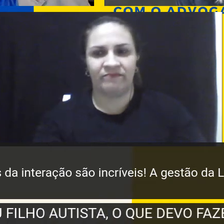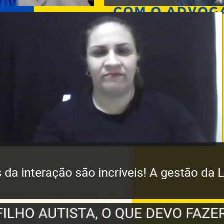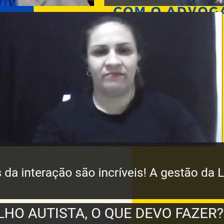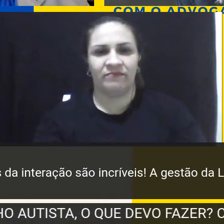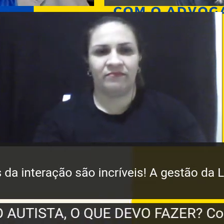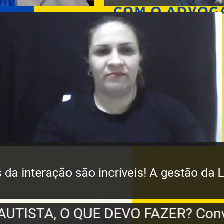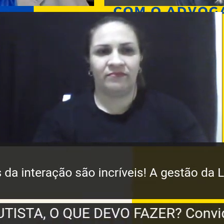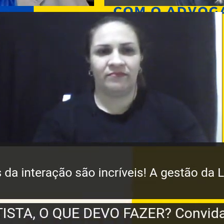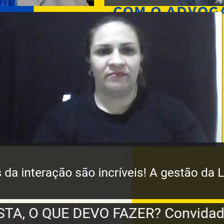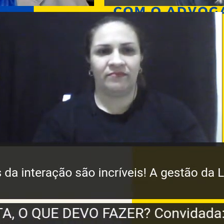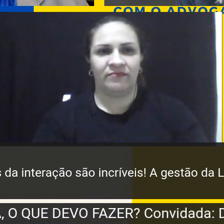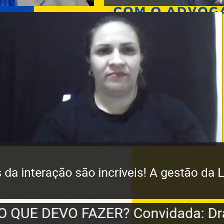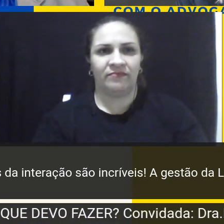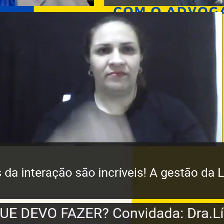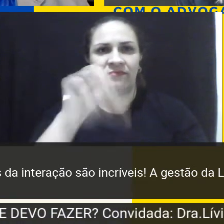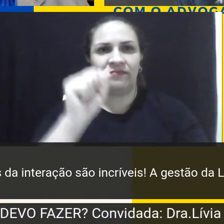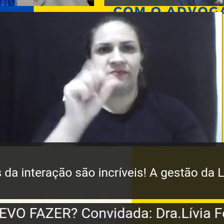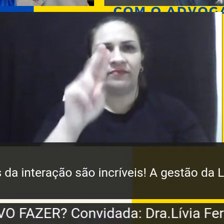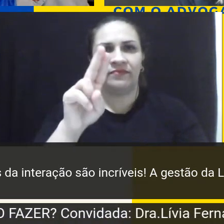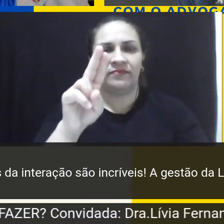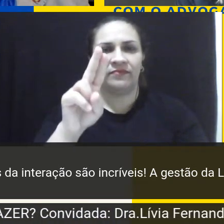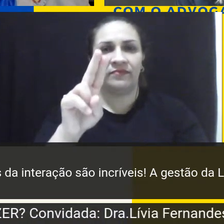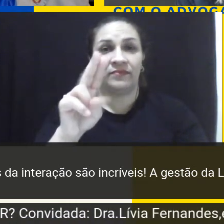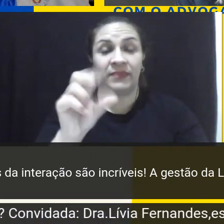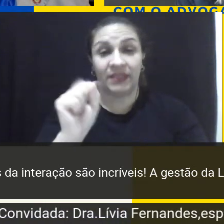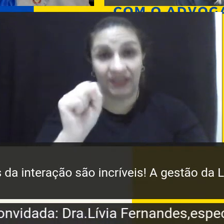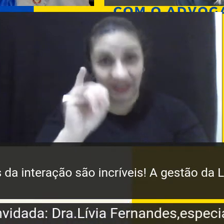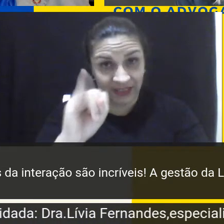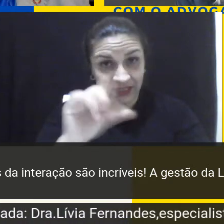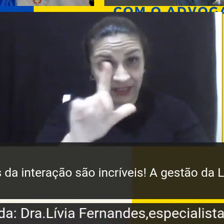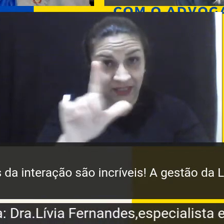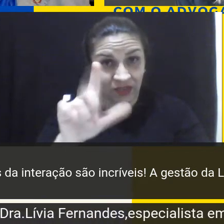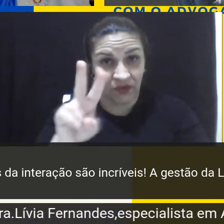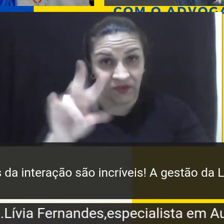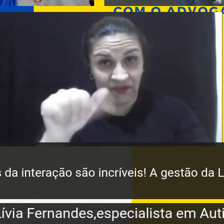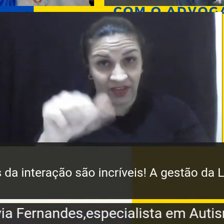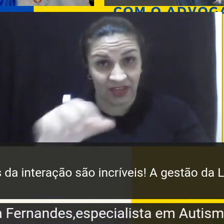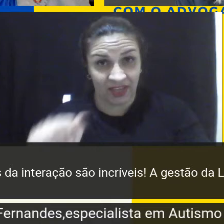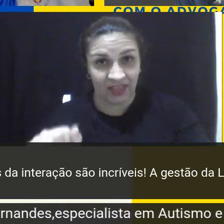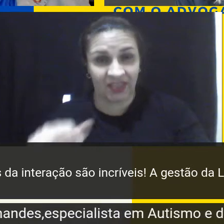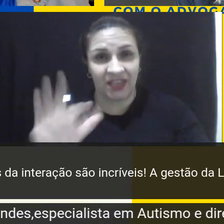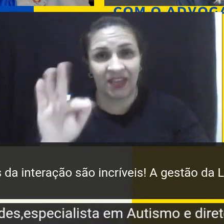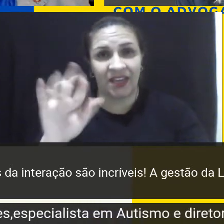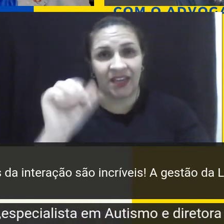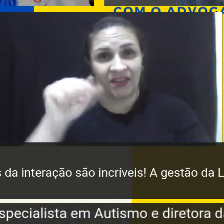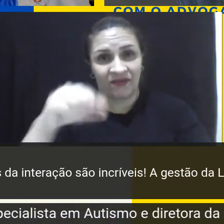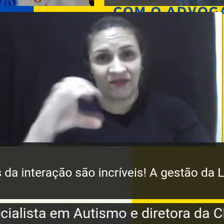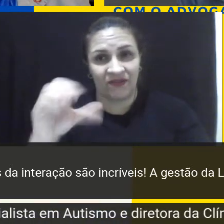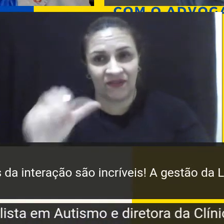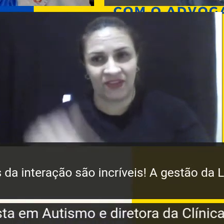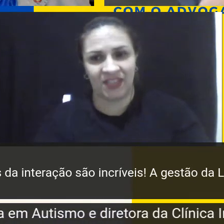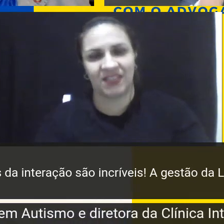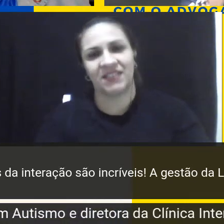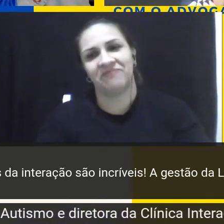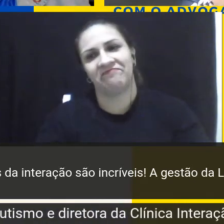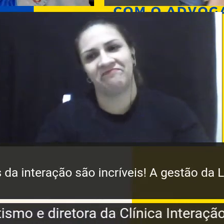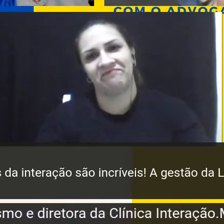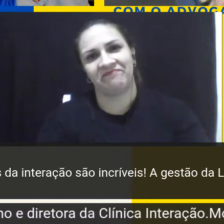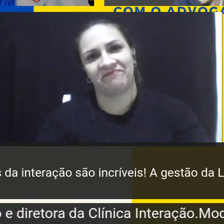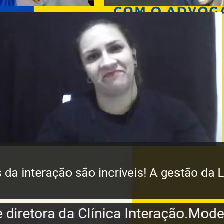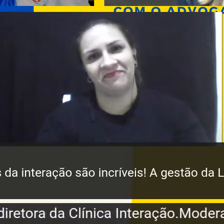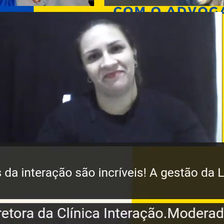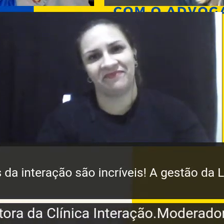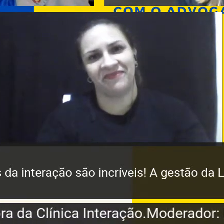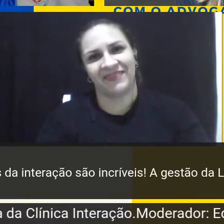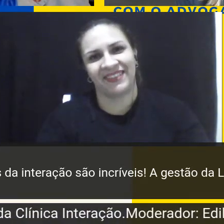Silvana França, as equipes da unidade de interação são incríveis, a gestão da Lívia é incrível. É a Assina embaixo.